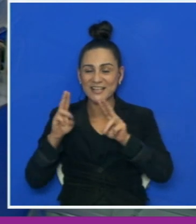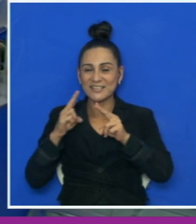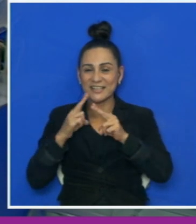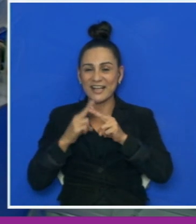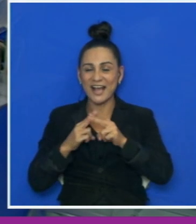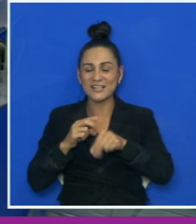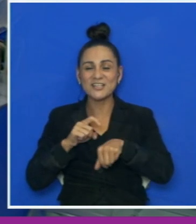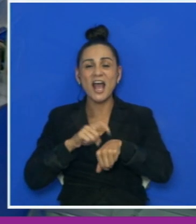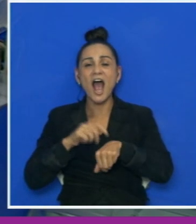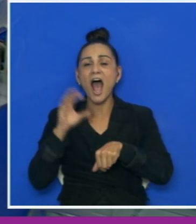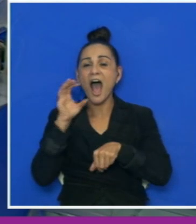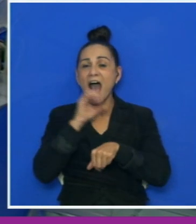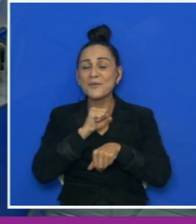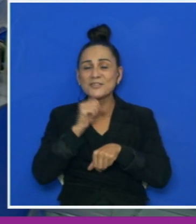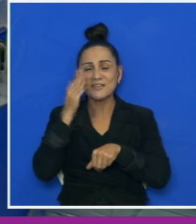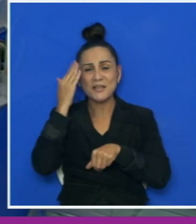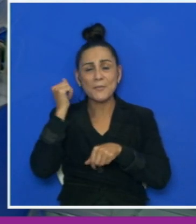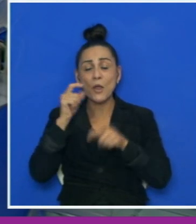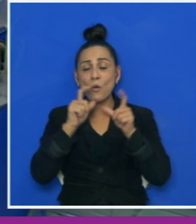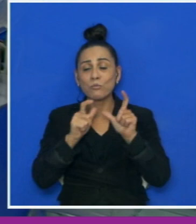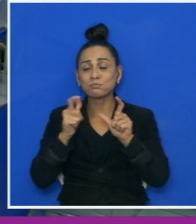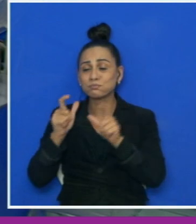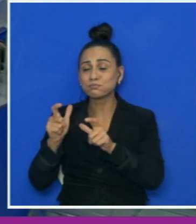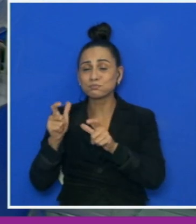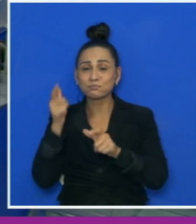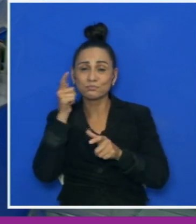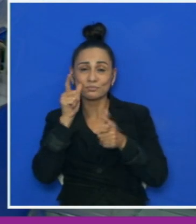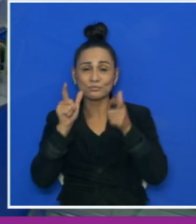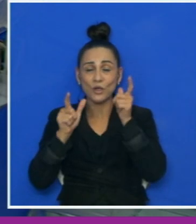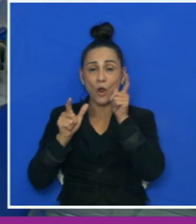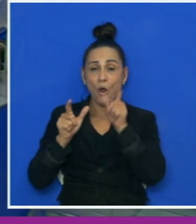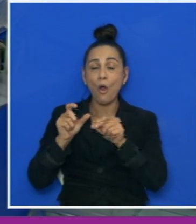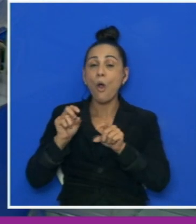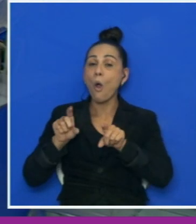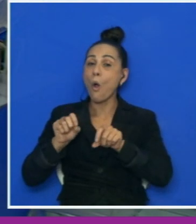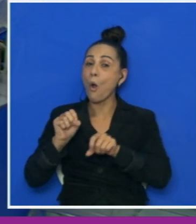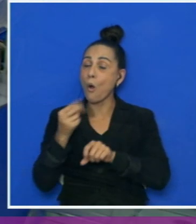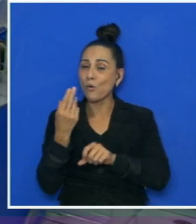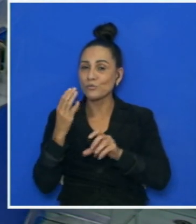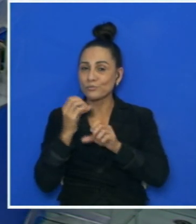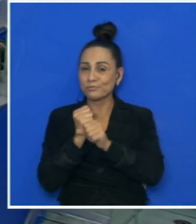em breve você poderá saber de onde são as apostas vencedoras e ainda se o prêmio está acumulado.